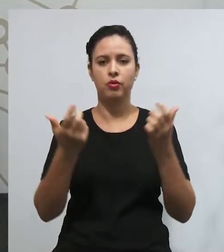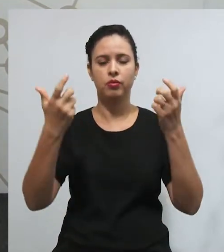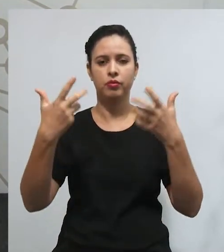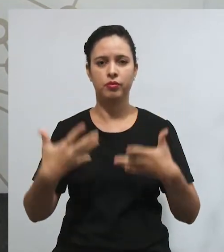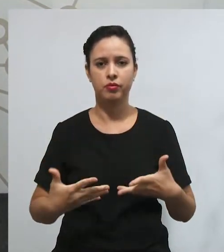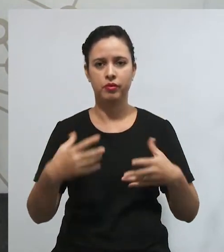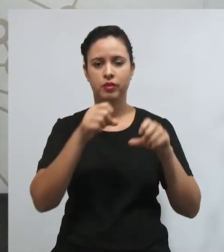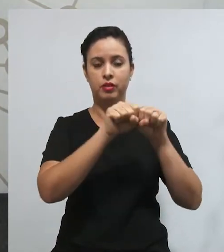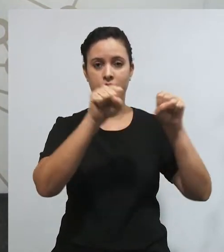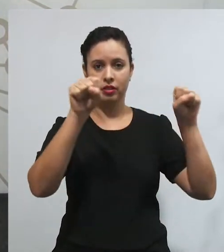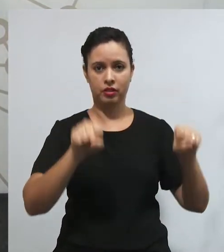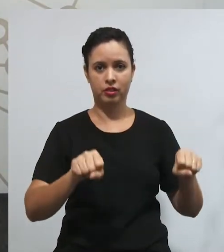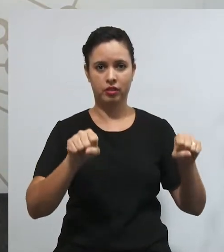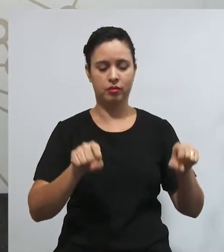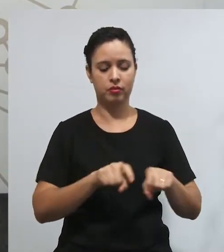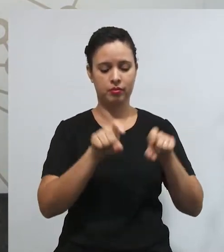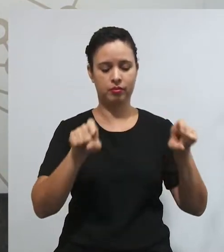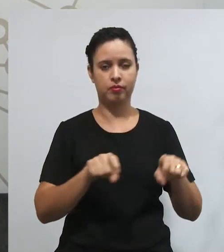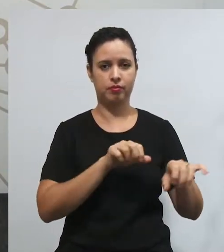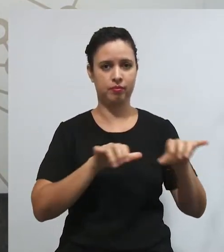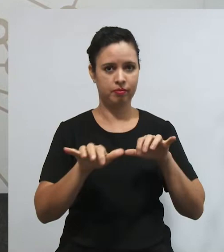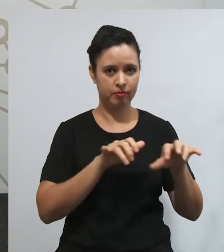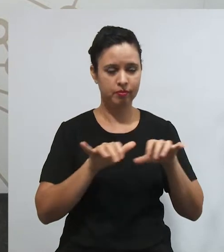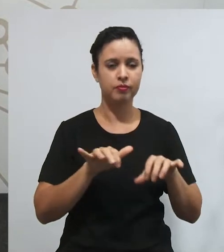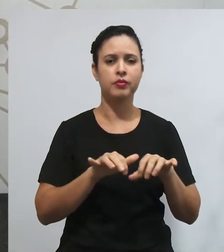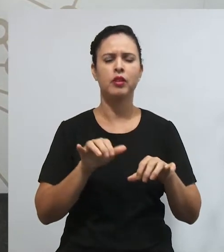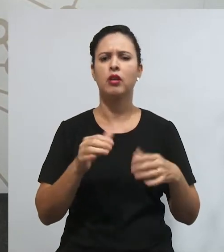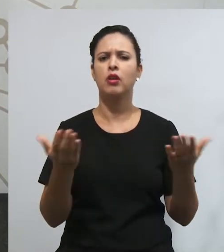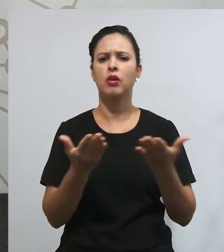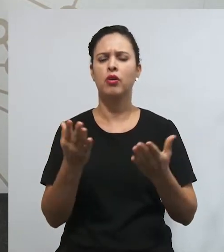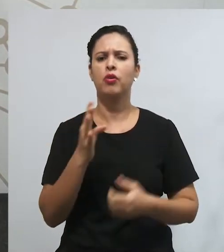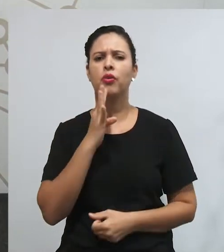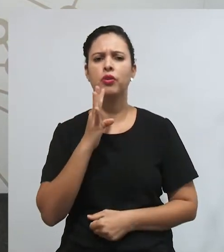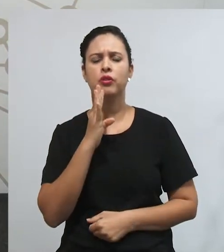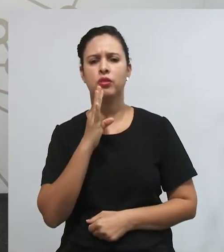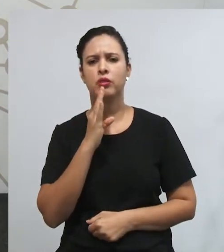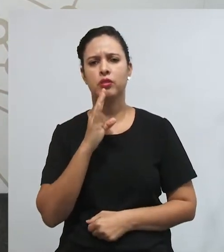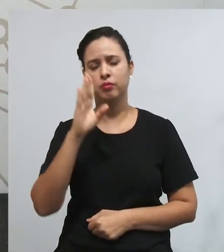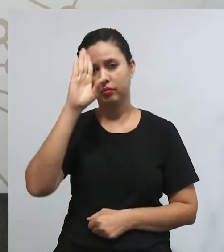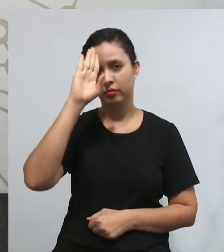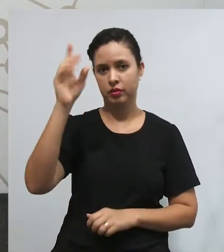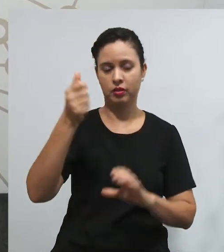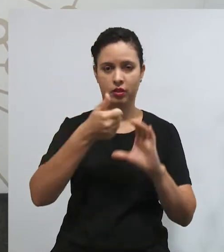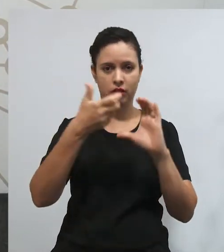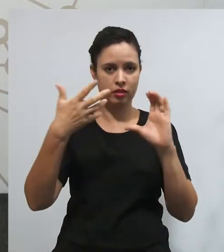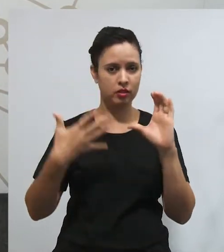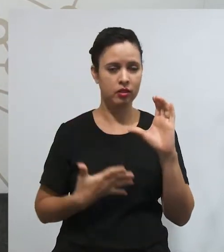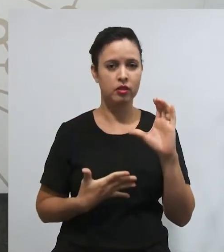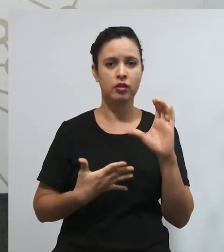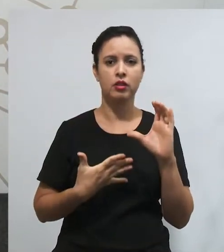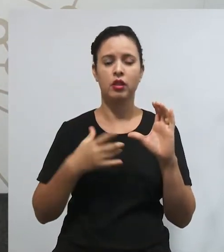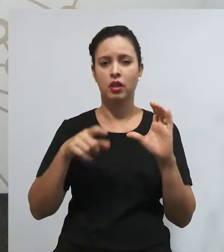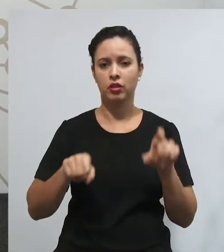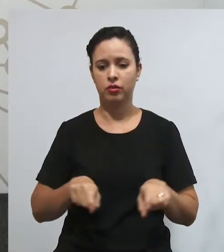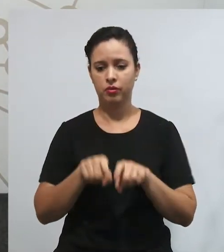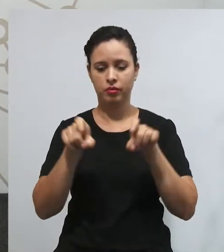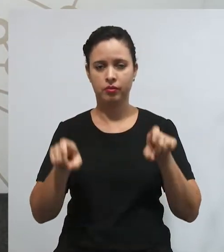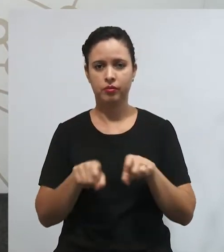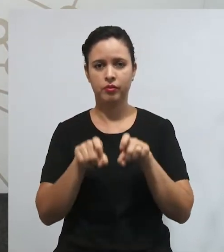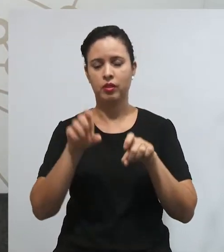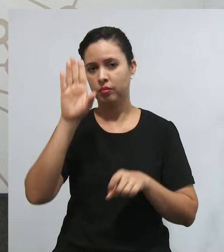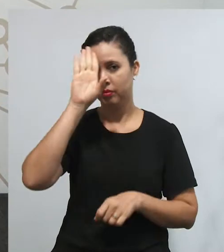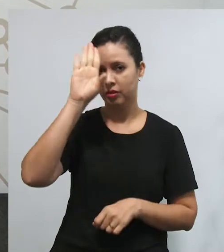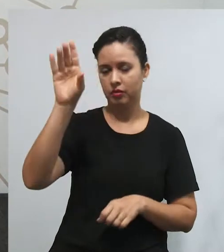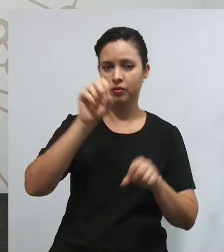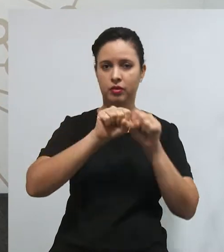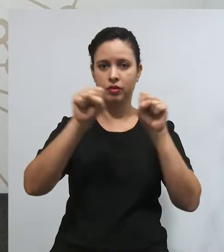sistema computacional. E aí nesse sistema computacional a gente vai conhecer as principais características, sobre o computador e o principal